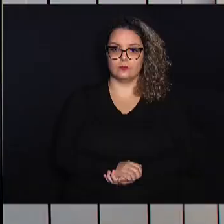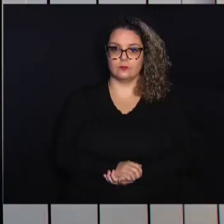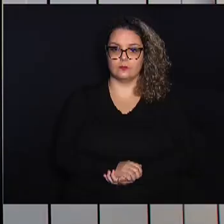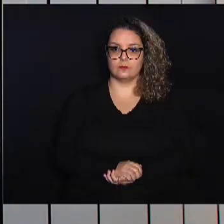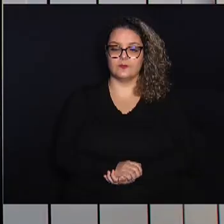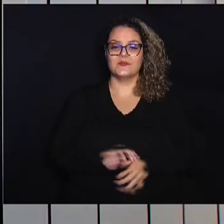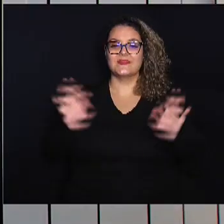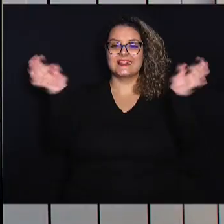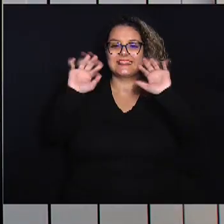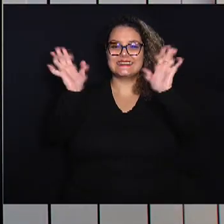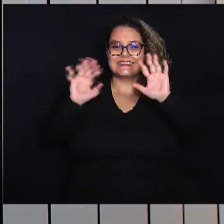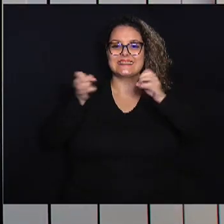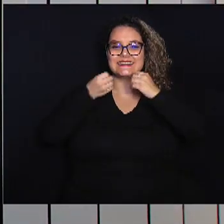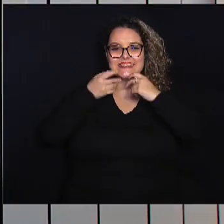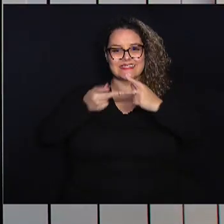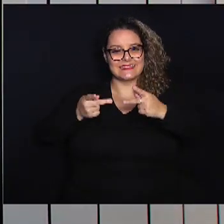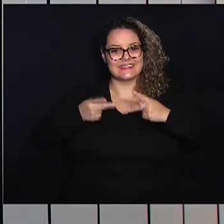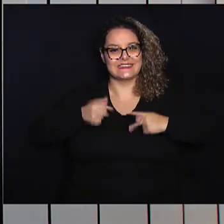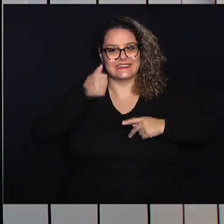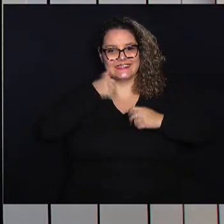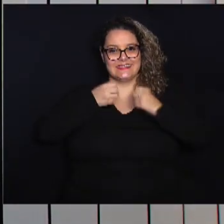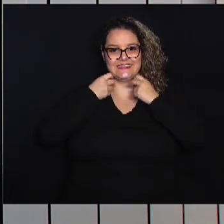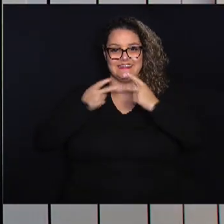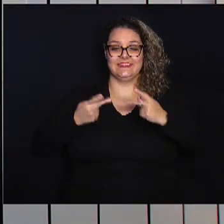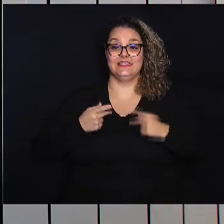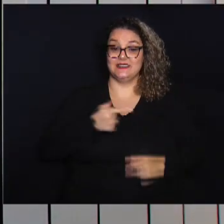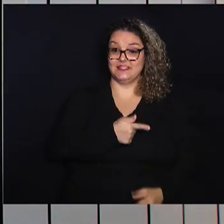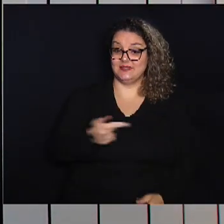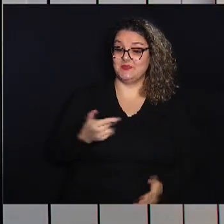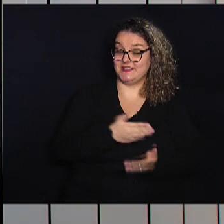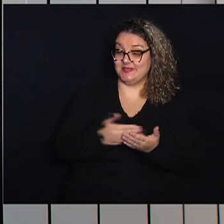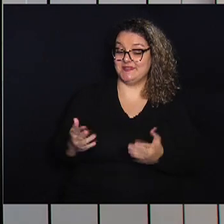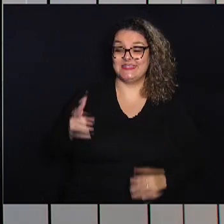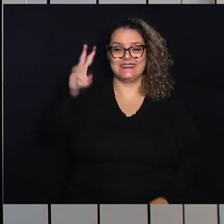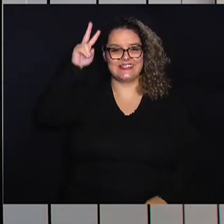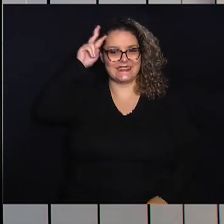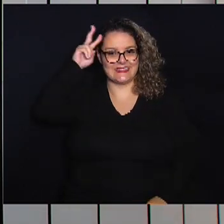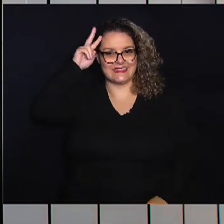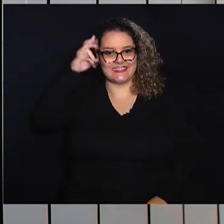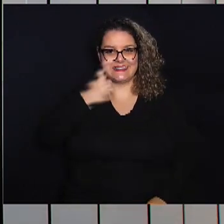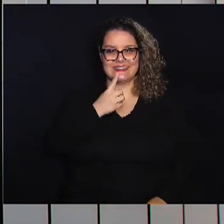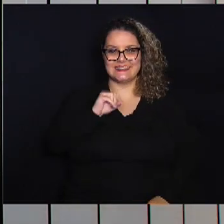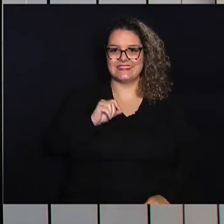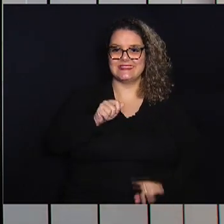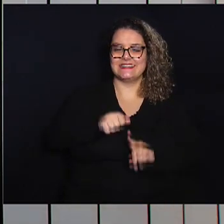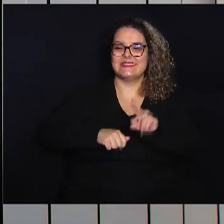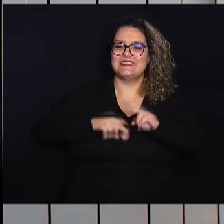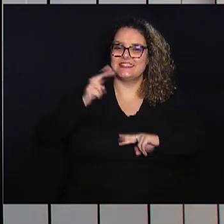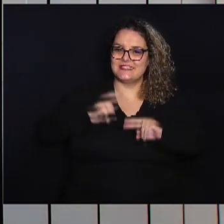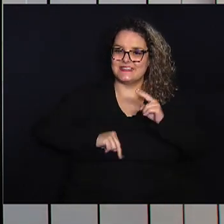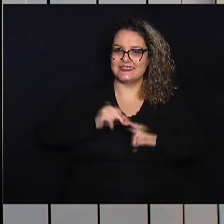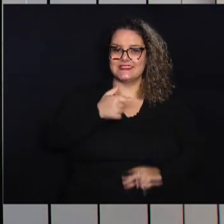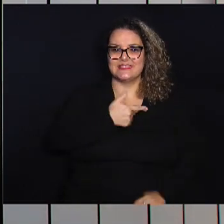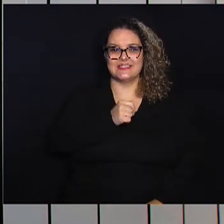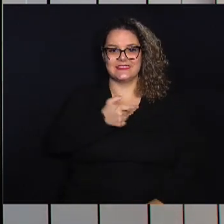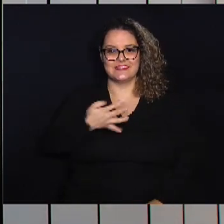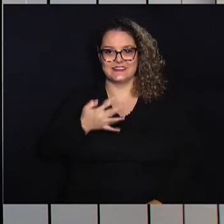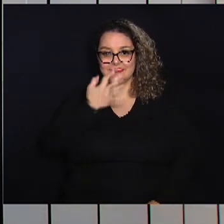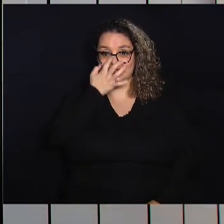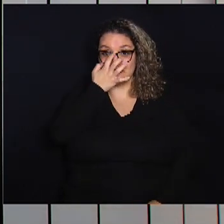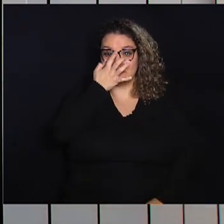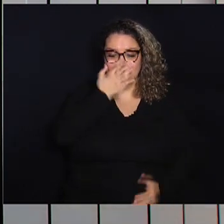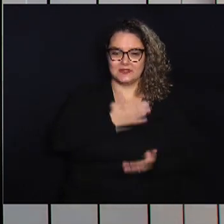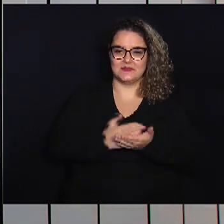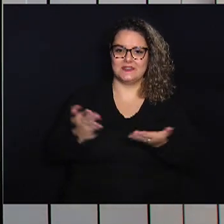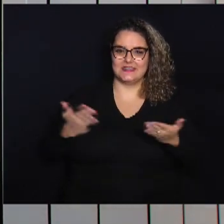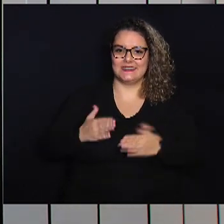Olá, seja bem-vinda, seja bem-vindo. Semana começando, segunda-feira, 10 de junho de 2024. Inicia